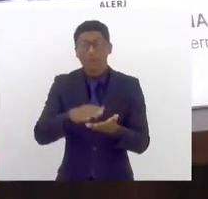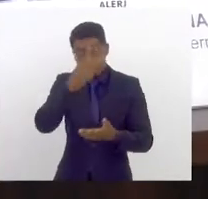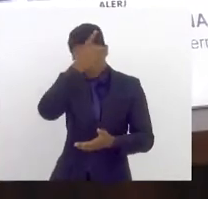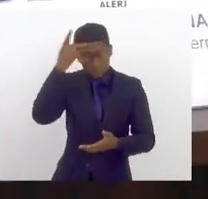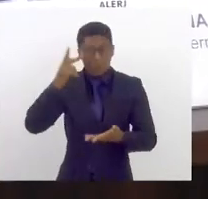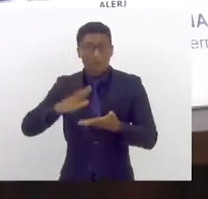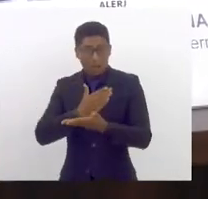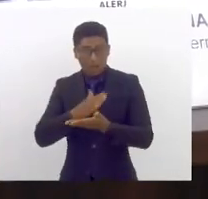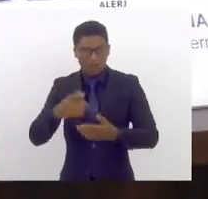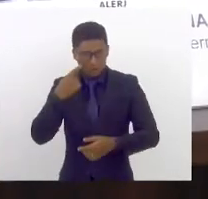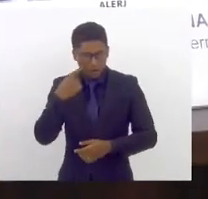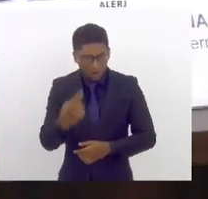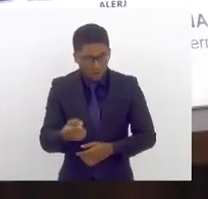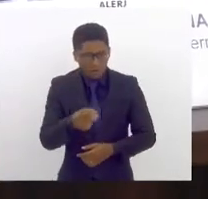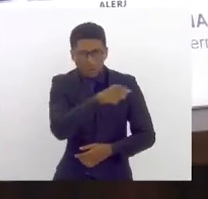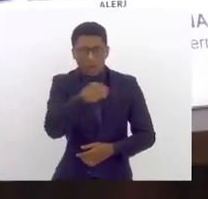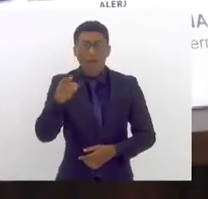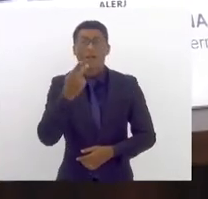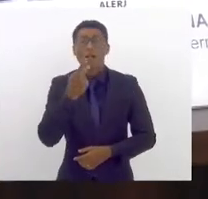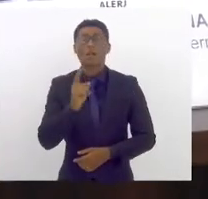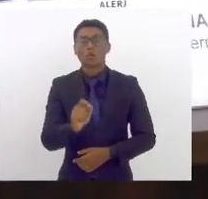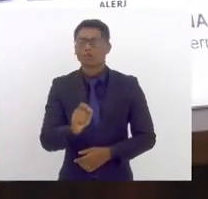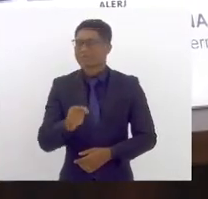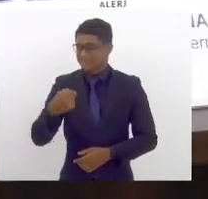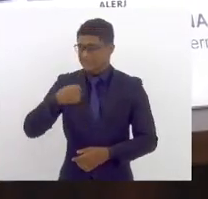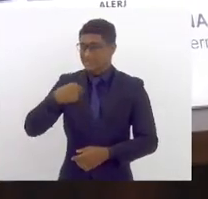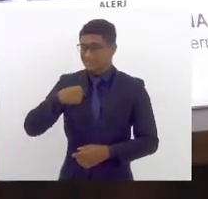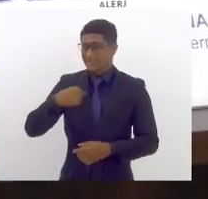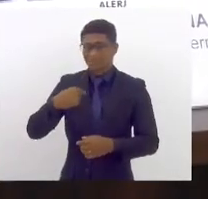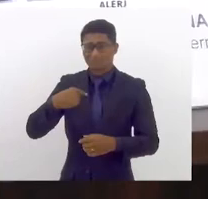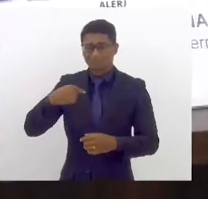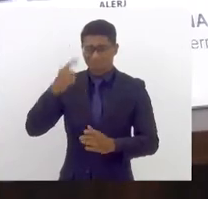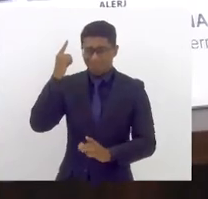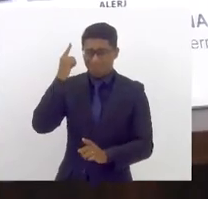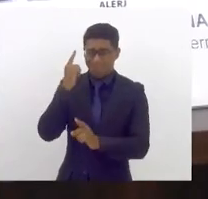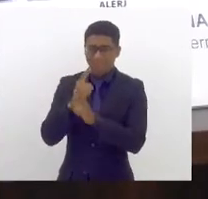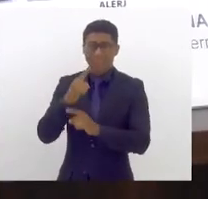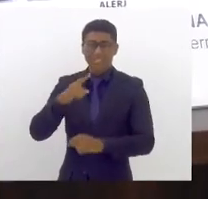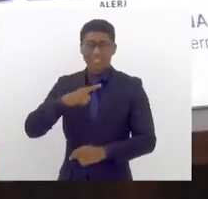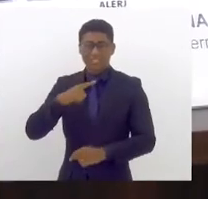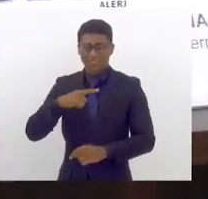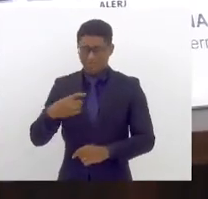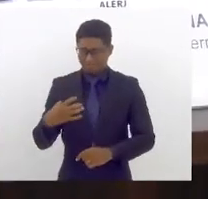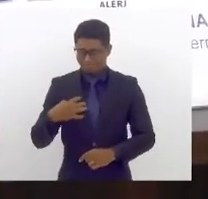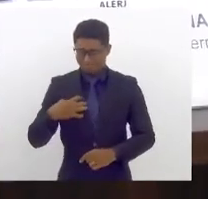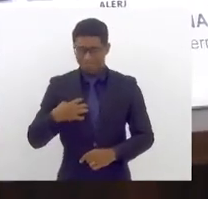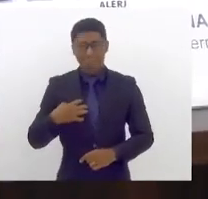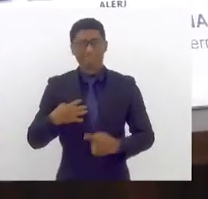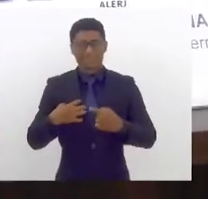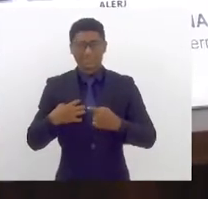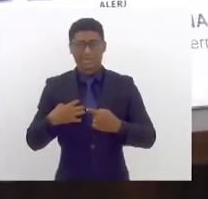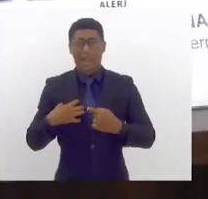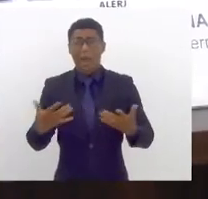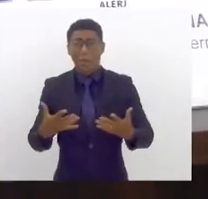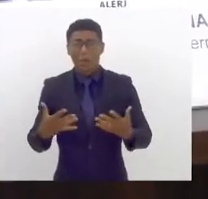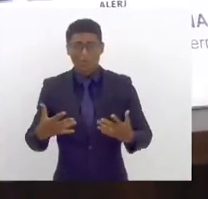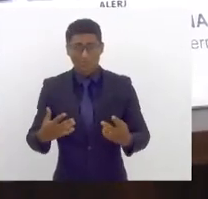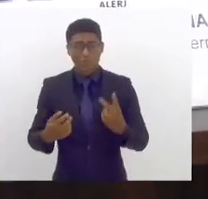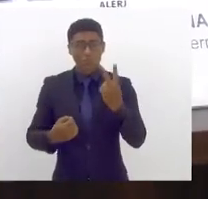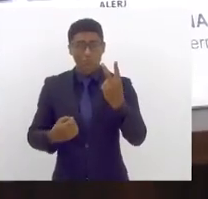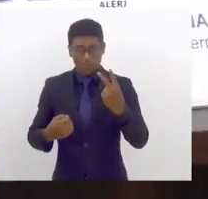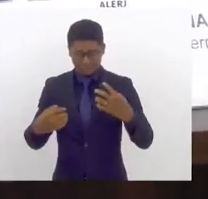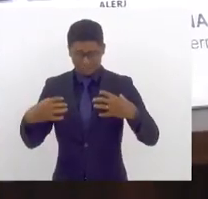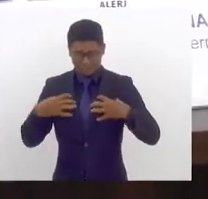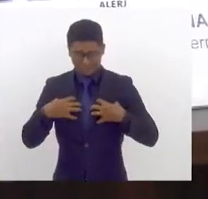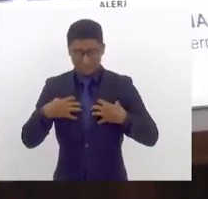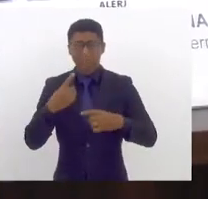falava ah quando eu recebi o diagnóstico eu tinha um nódulo numa mama agora eu já tô nas duas porque eu demorei 4 anos para ser